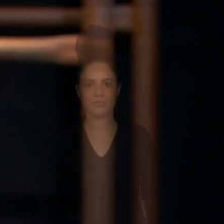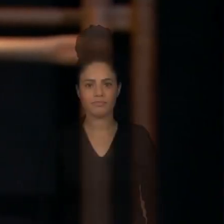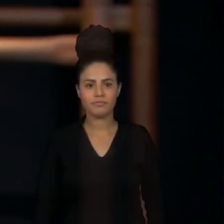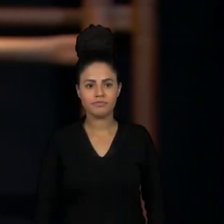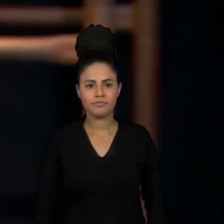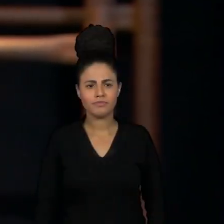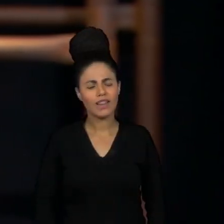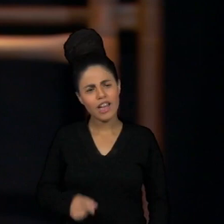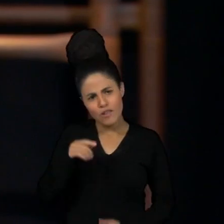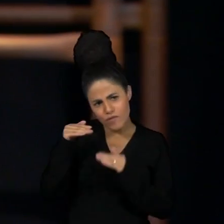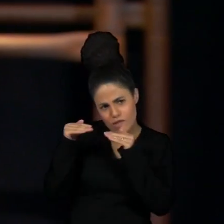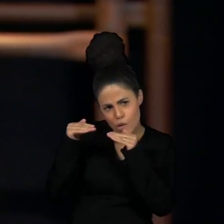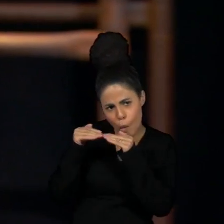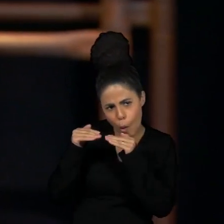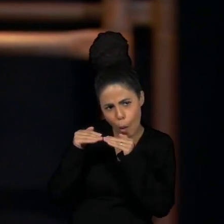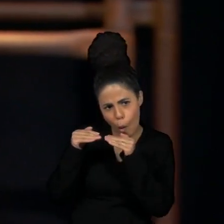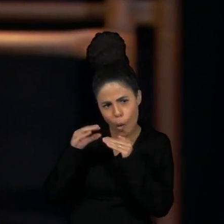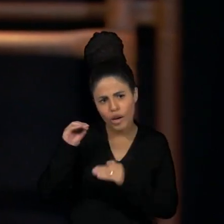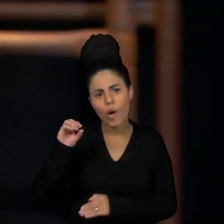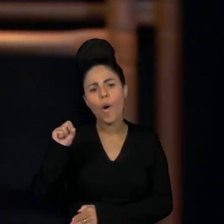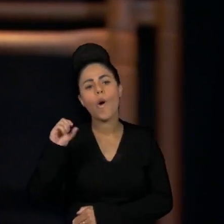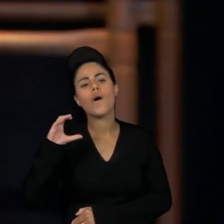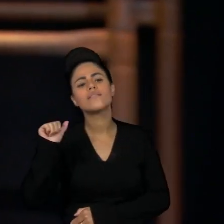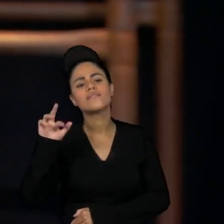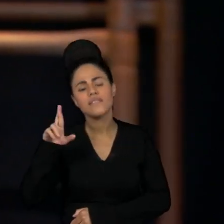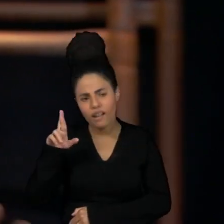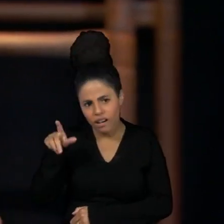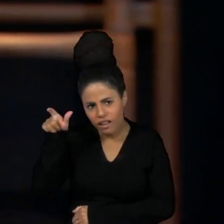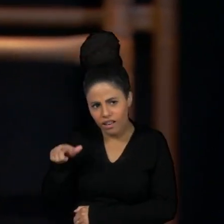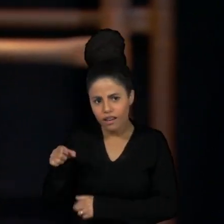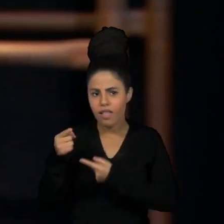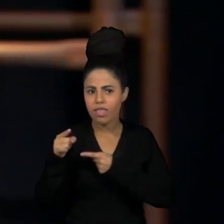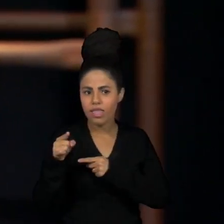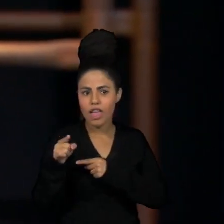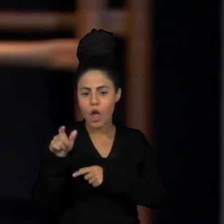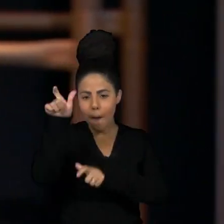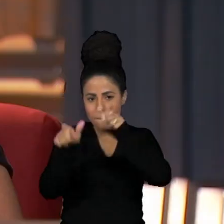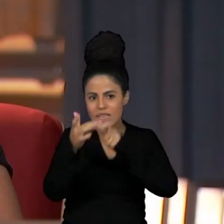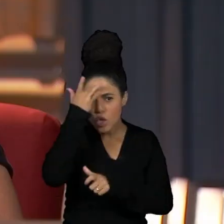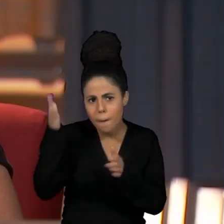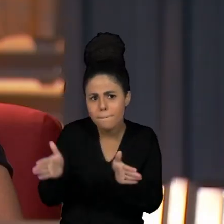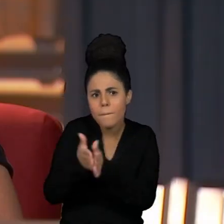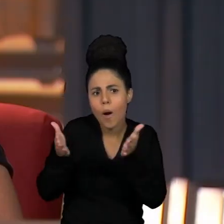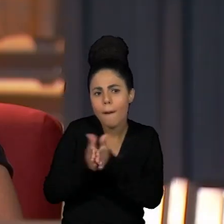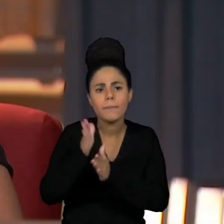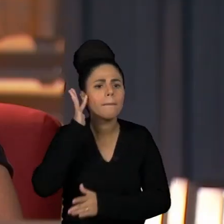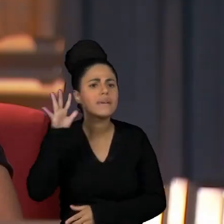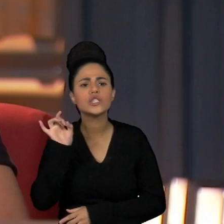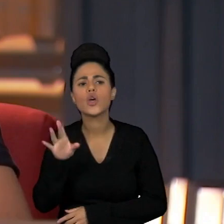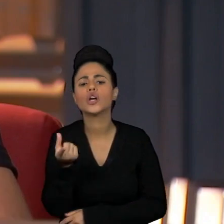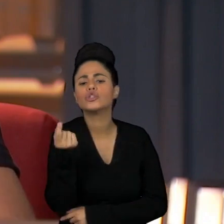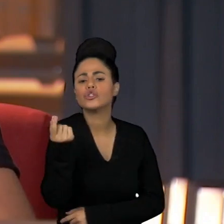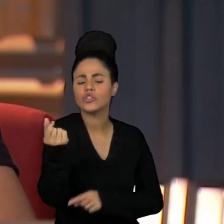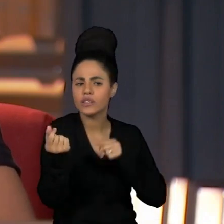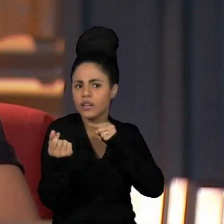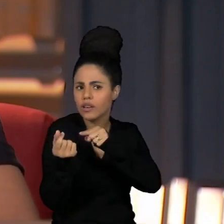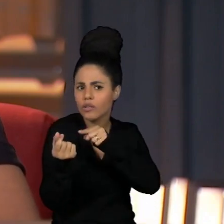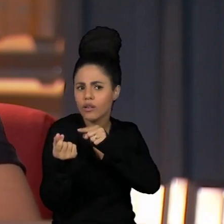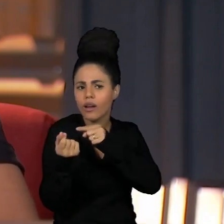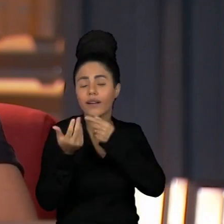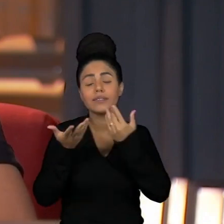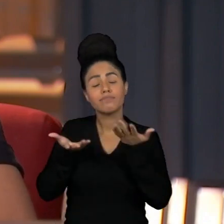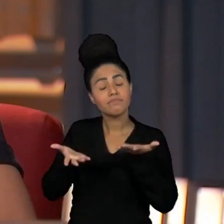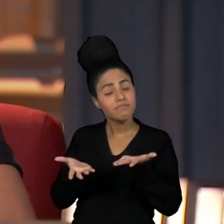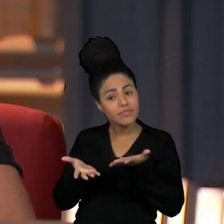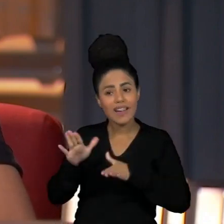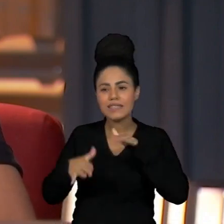Você concorda aí com o Oscar Wilde que pobre só pensa em dinheiro? Simplesmente por não ter, boa